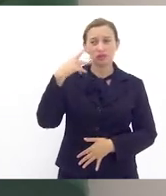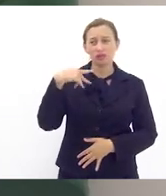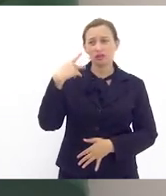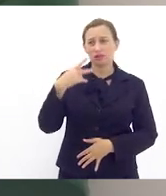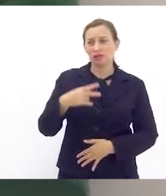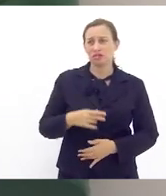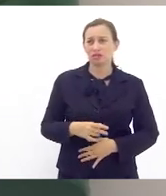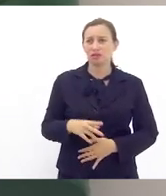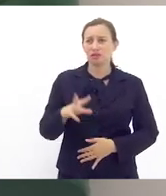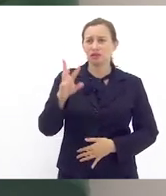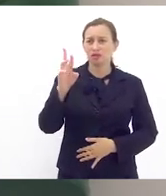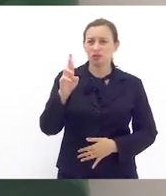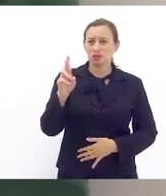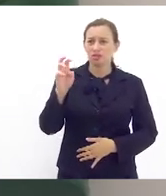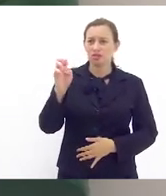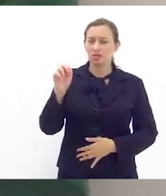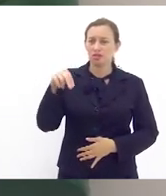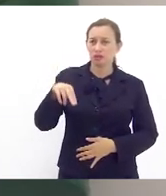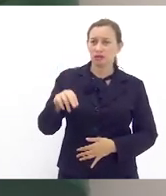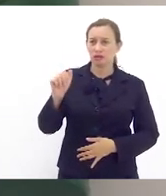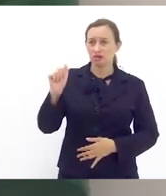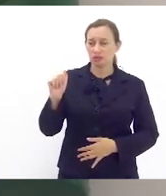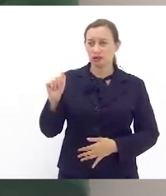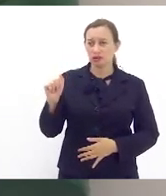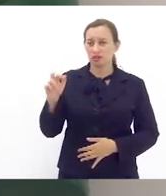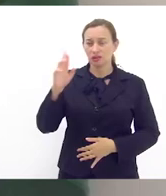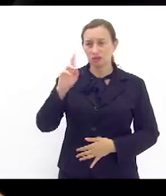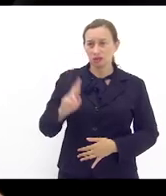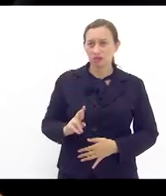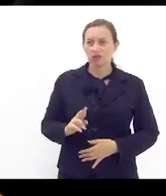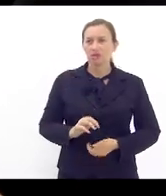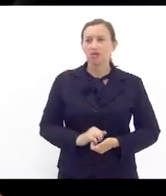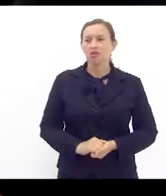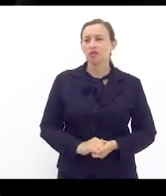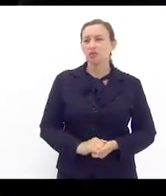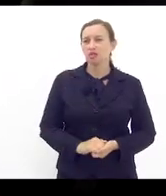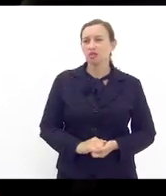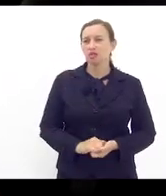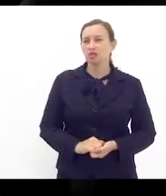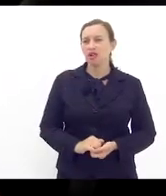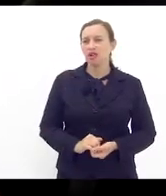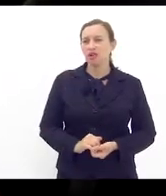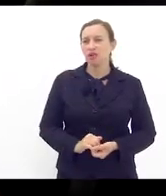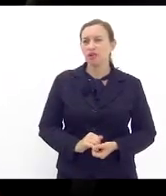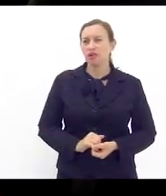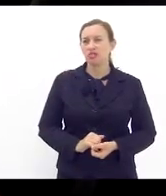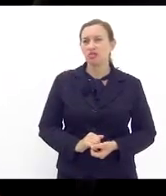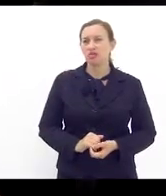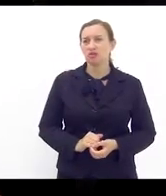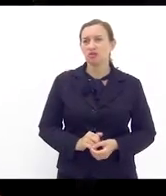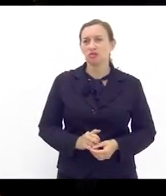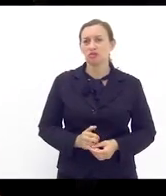Renan marassi vereador de Resende fazer o uso da palavra